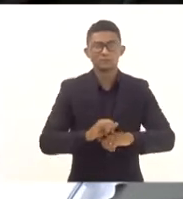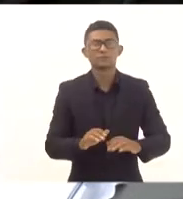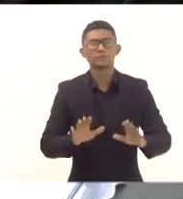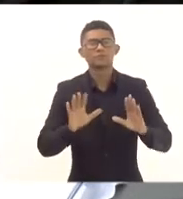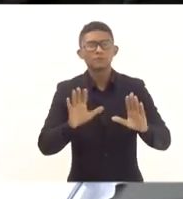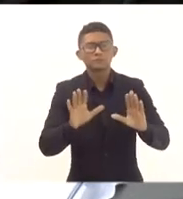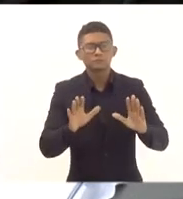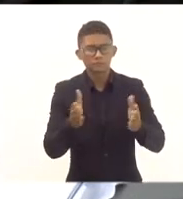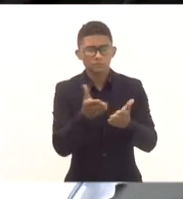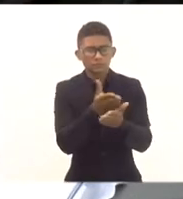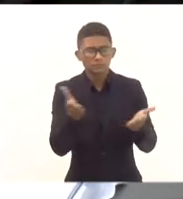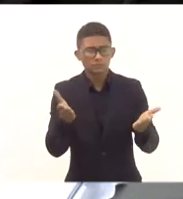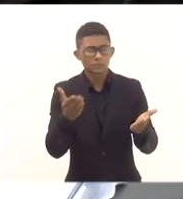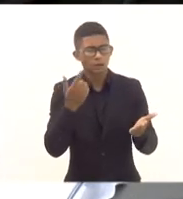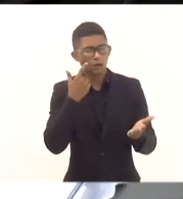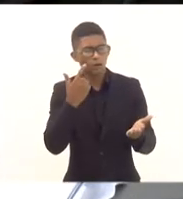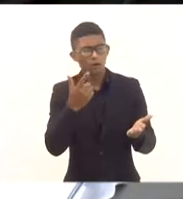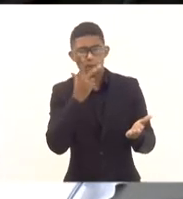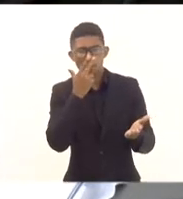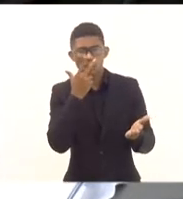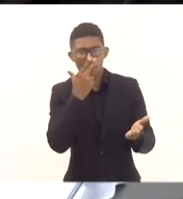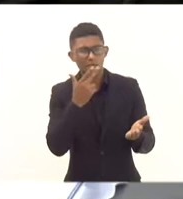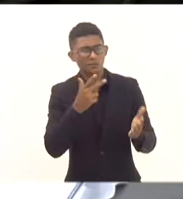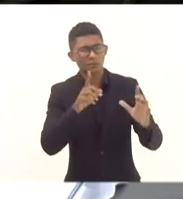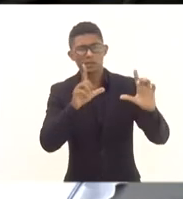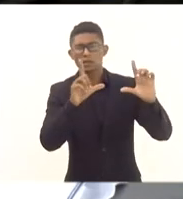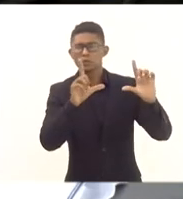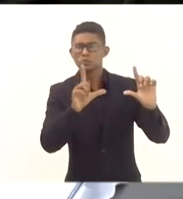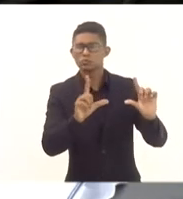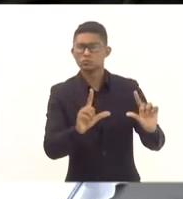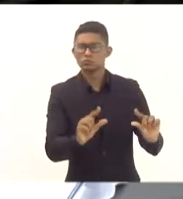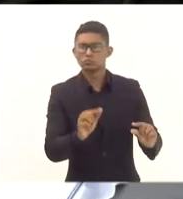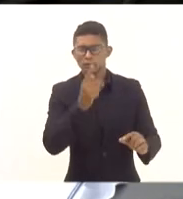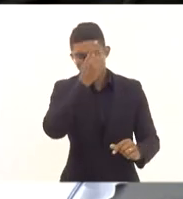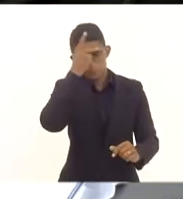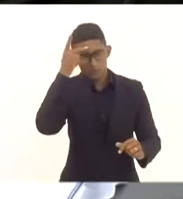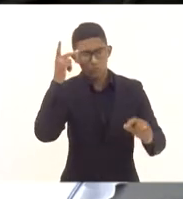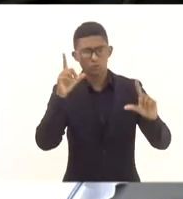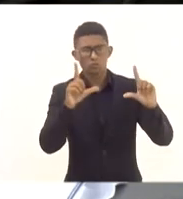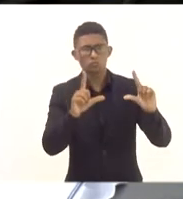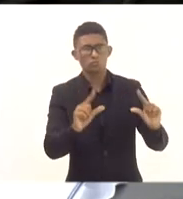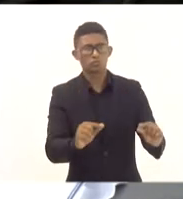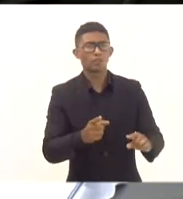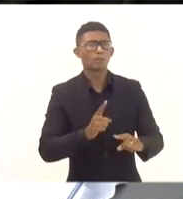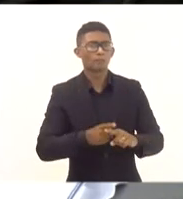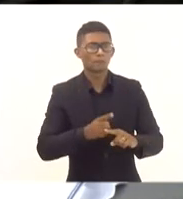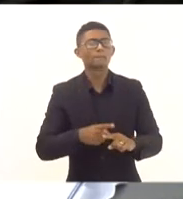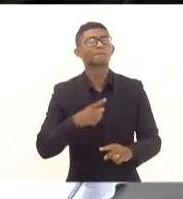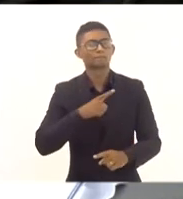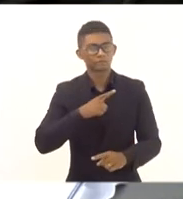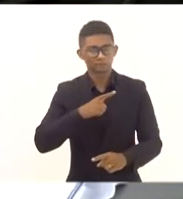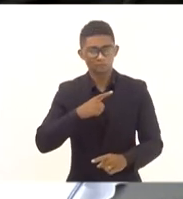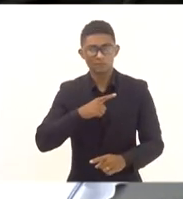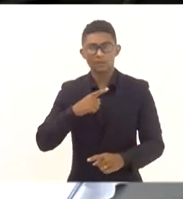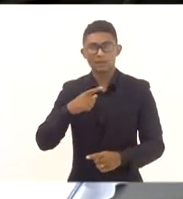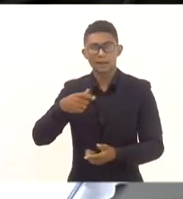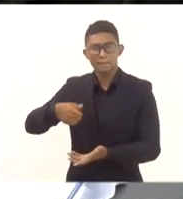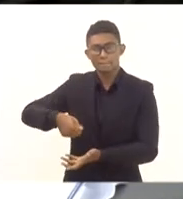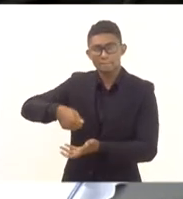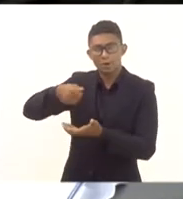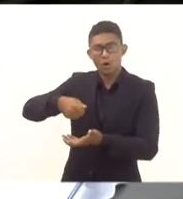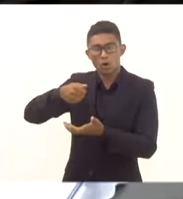que os senhores podem observar atualmente se dá em relação ao auxílio Brasil é né como a